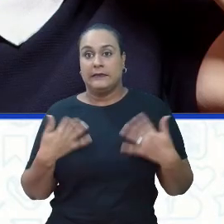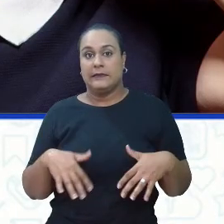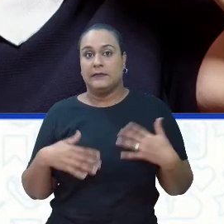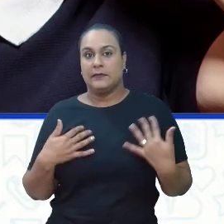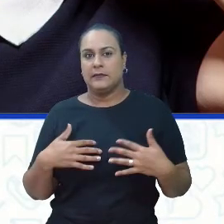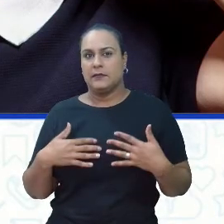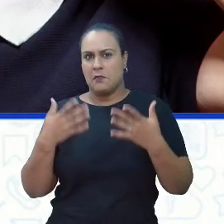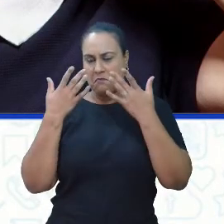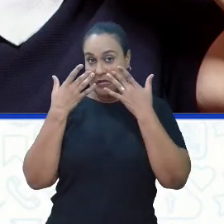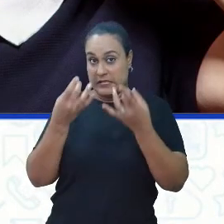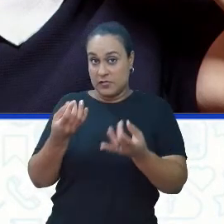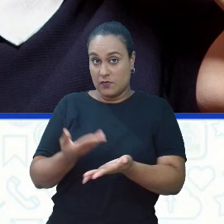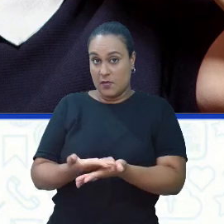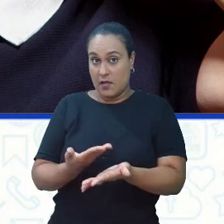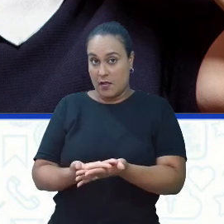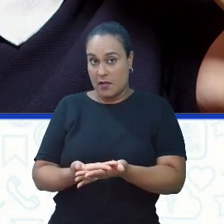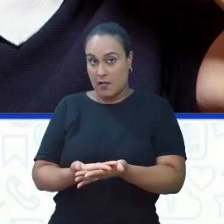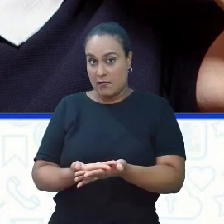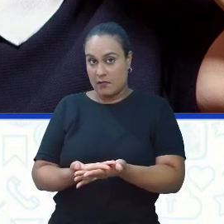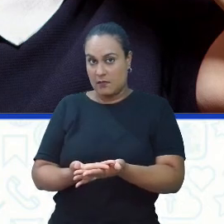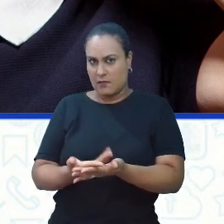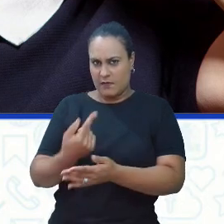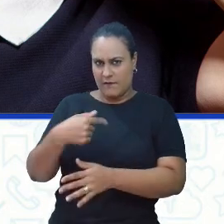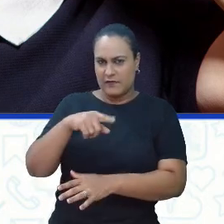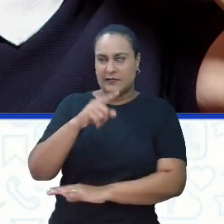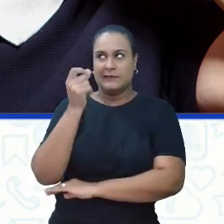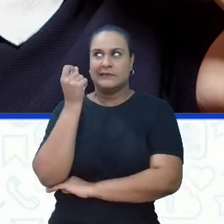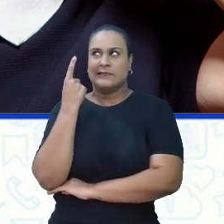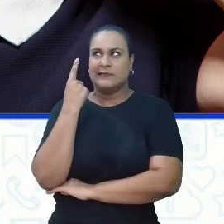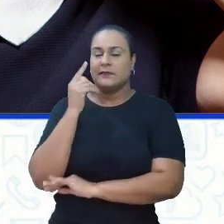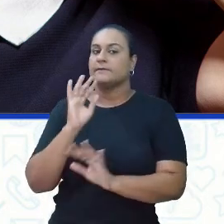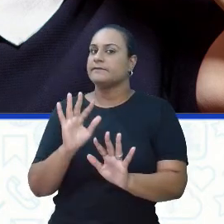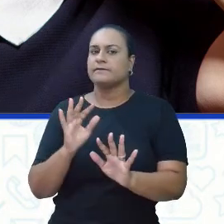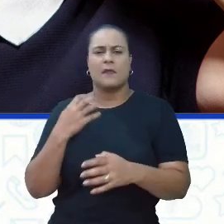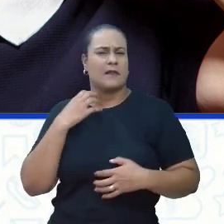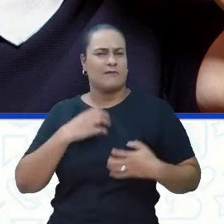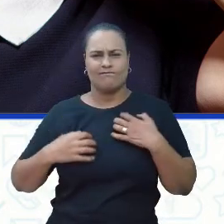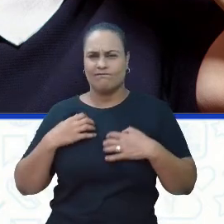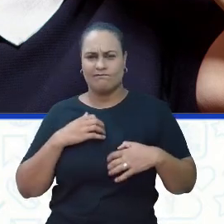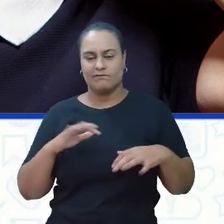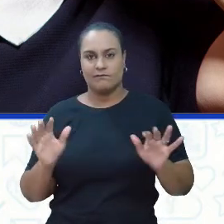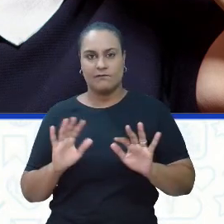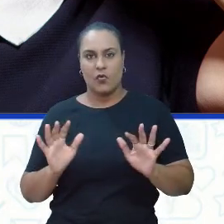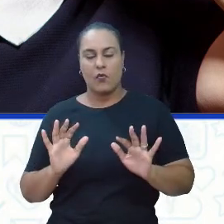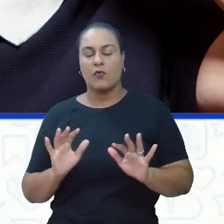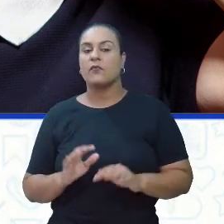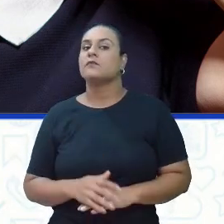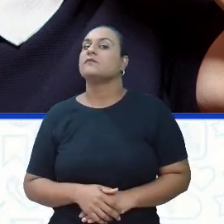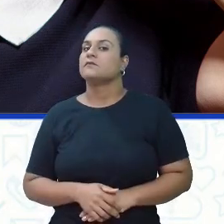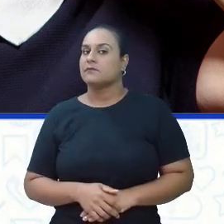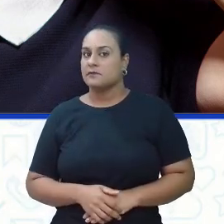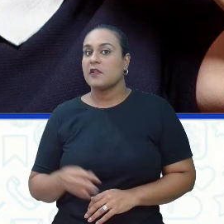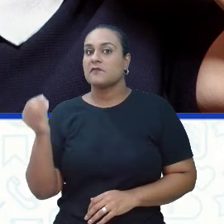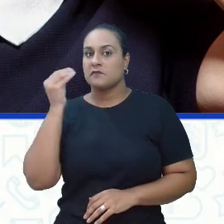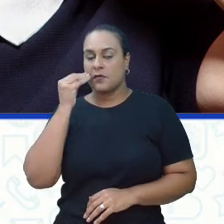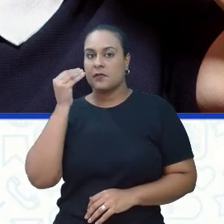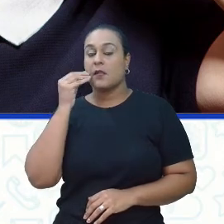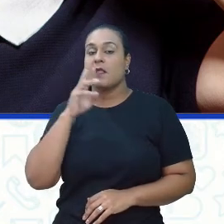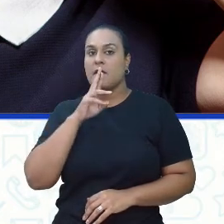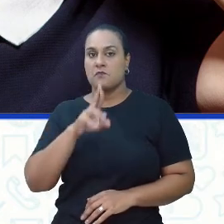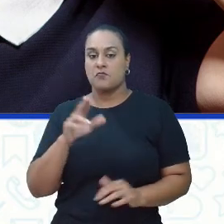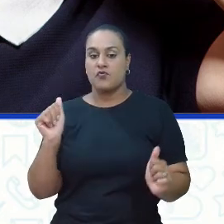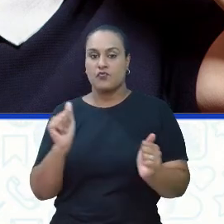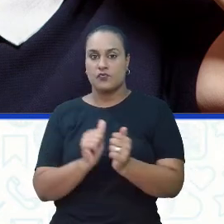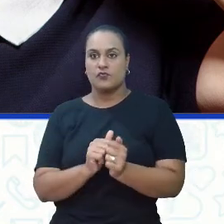prestei atenção na aula agora? É isso que você está se perguntando em casa, né? Mas não se aperrei não, sem estresse, que a gente vai juntos tentar resolver. Ó, eu